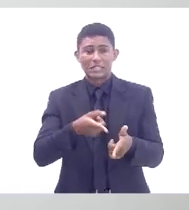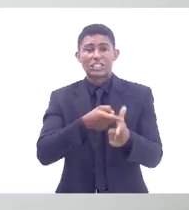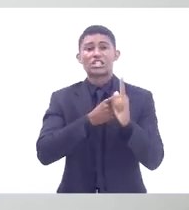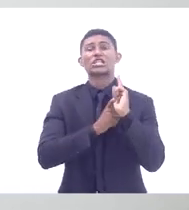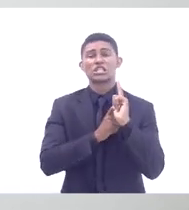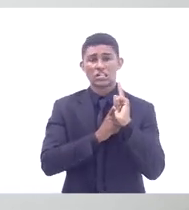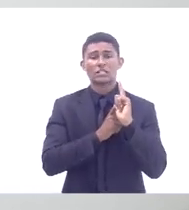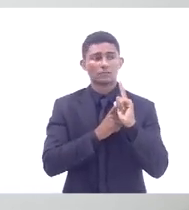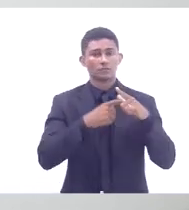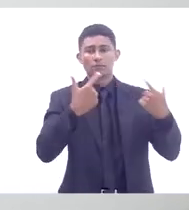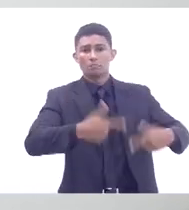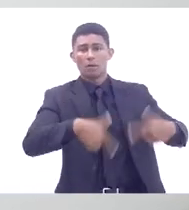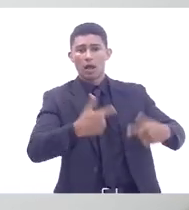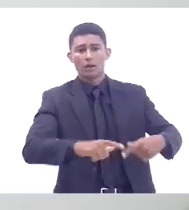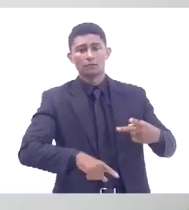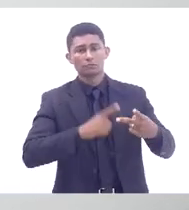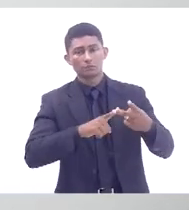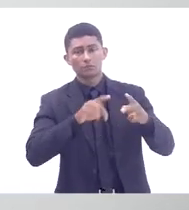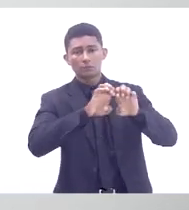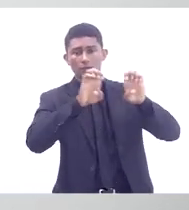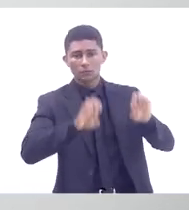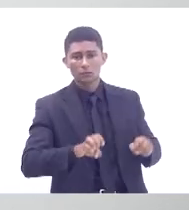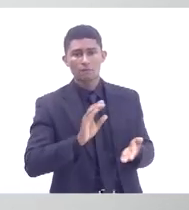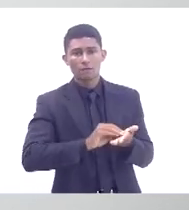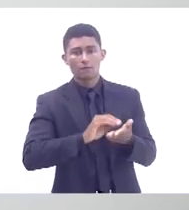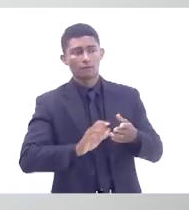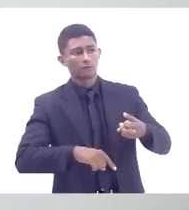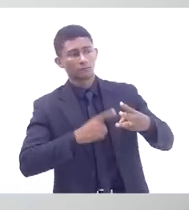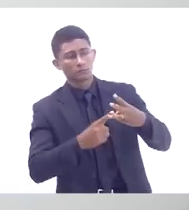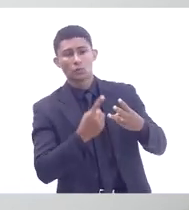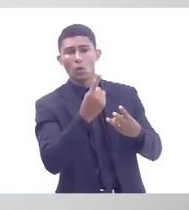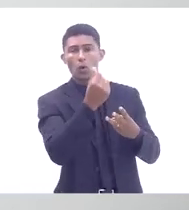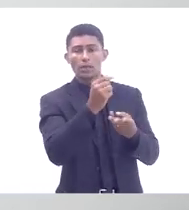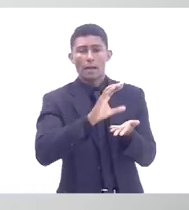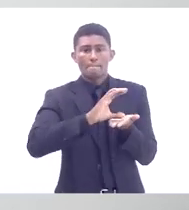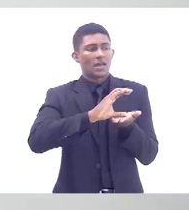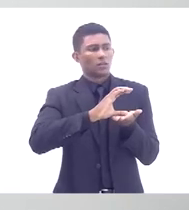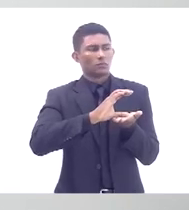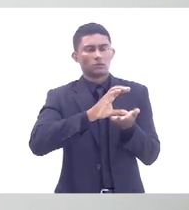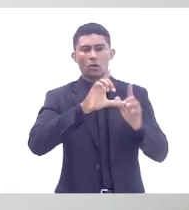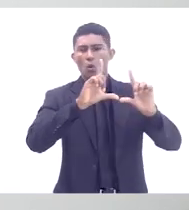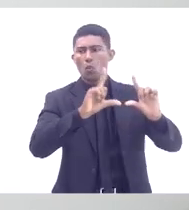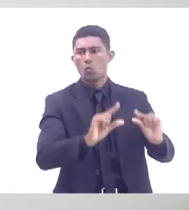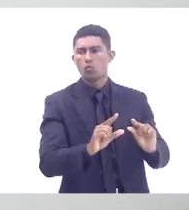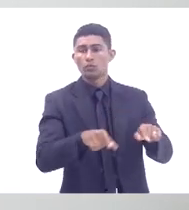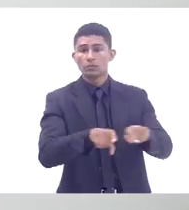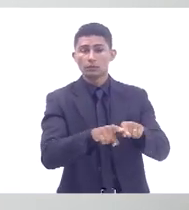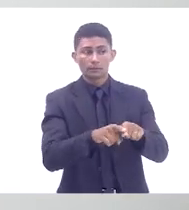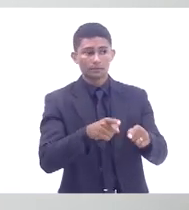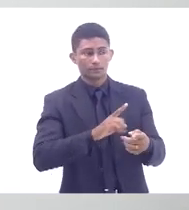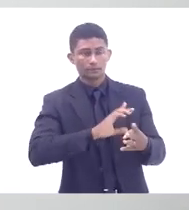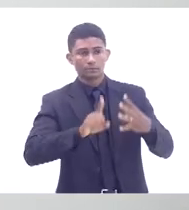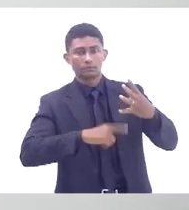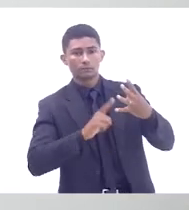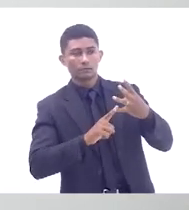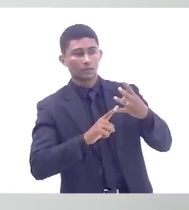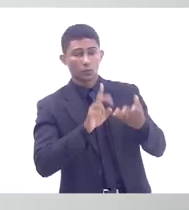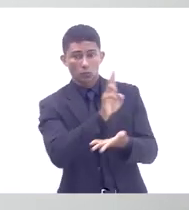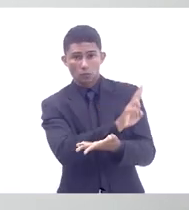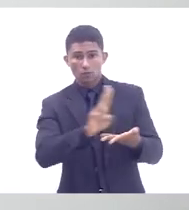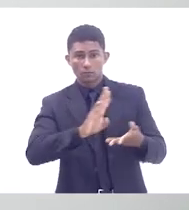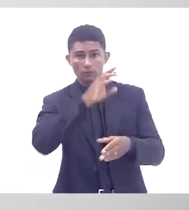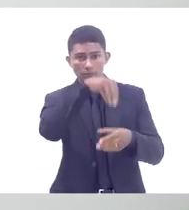de infraestrutura cortes no orçamento diz respeito à autonomia universitária constitucional